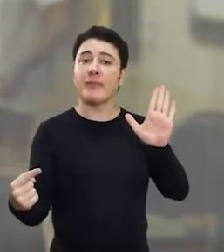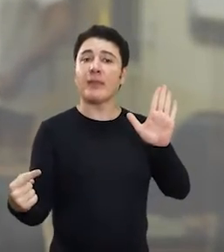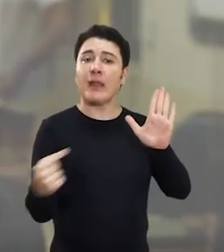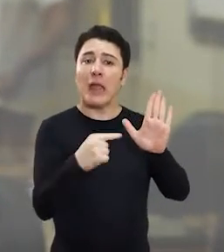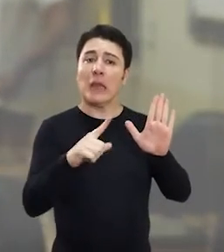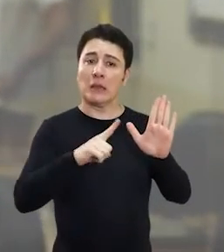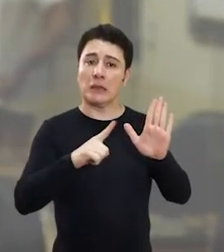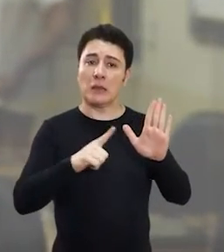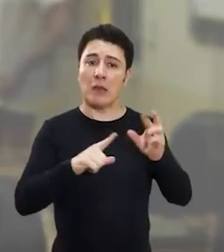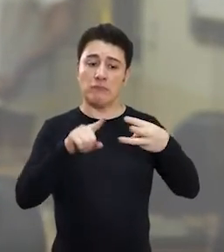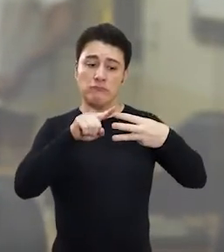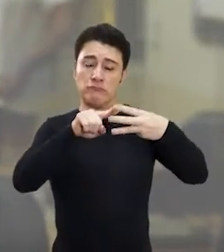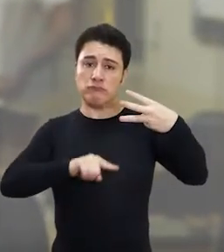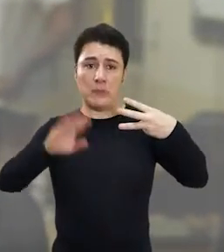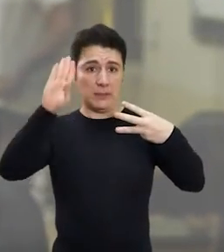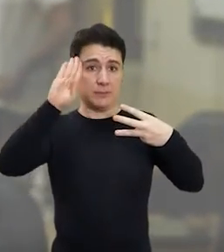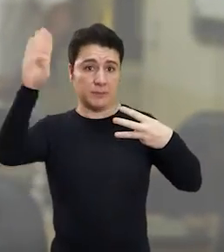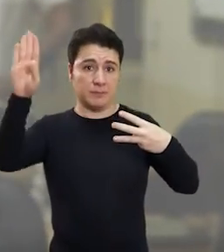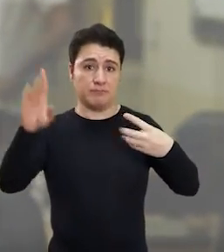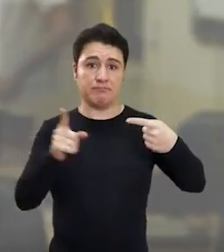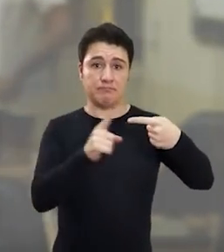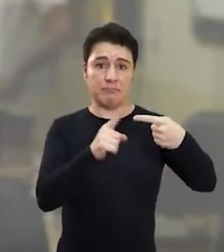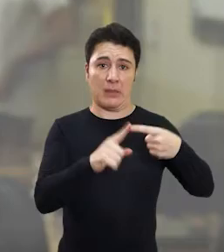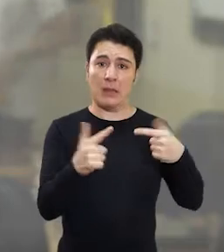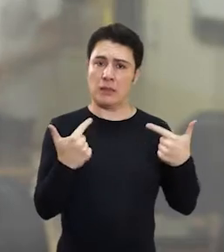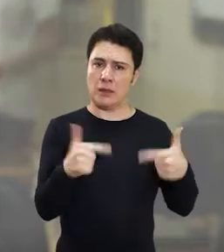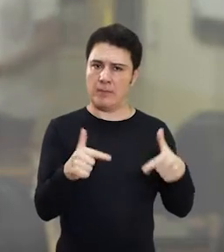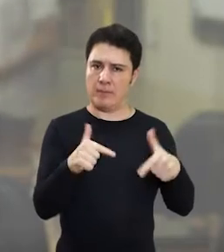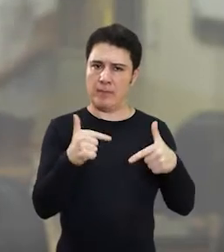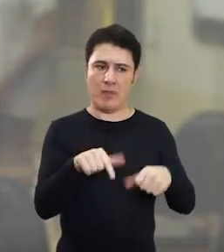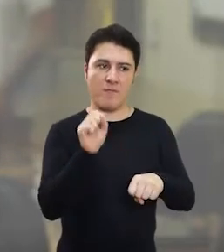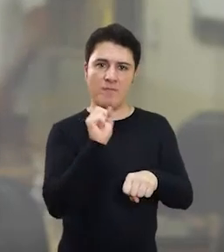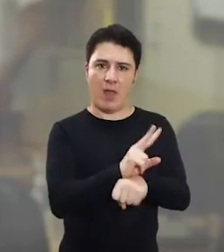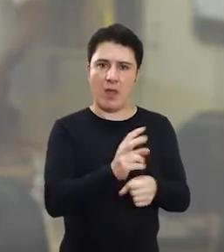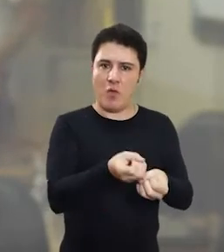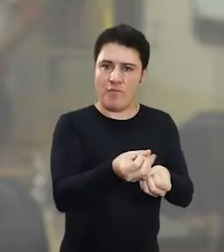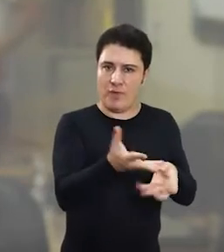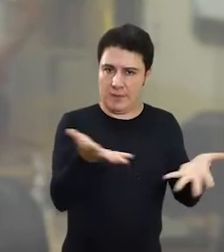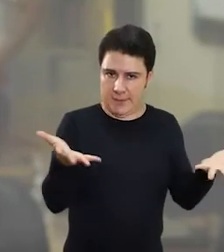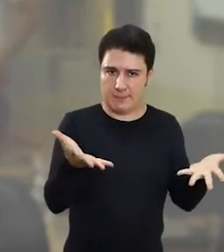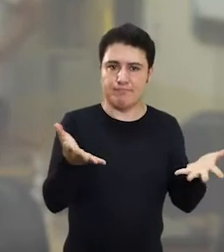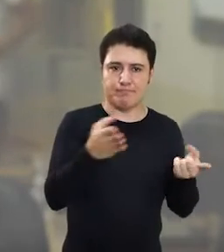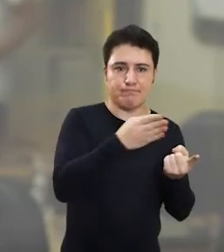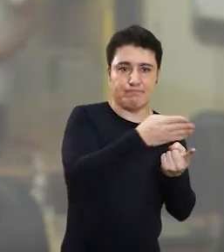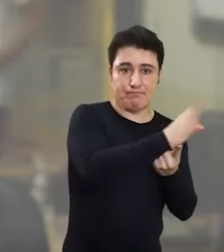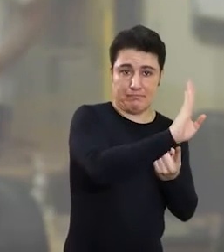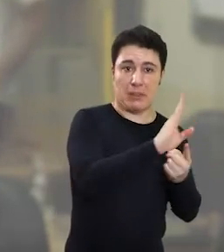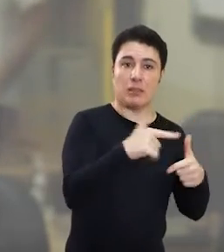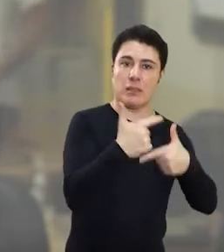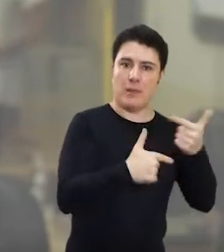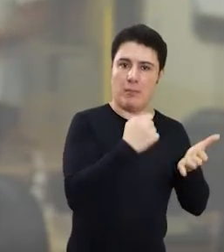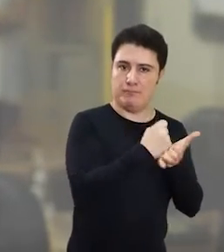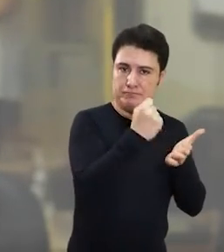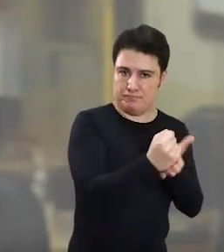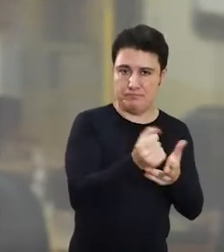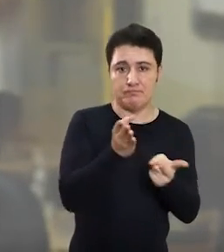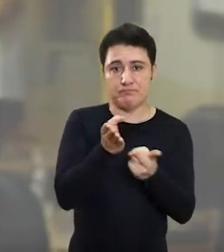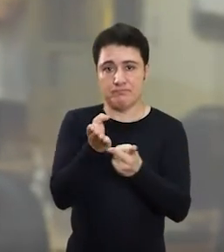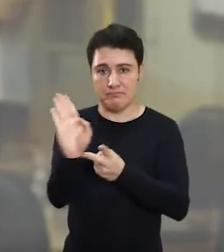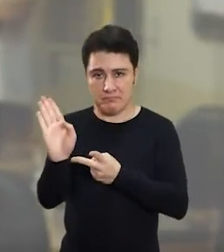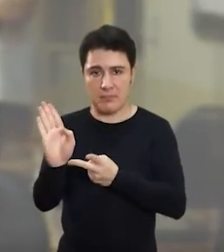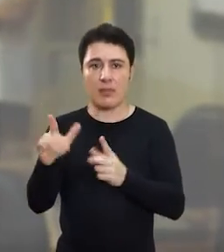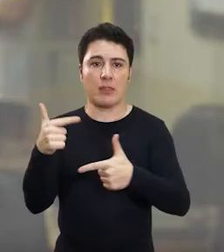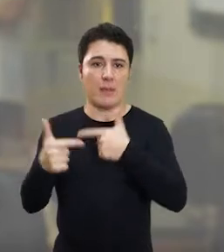três eixos né A ideia é que a gente possa oferecer inclusão no mercado de trabalho no mercado de trabalho formal no